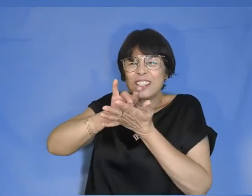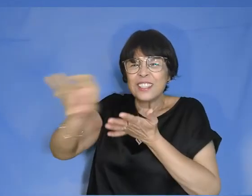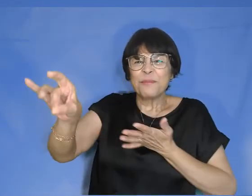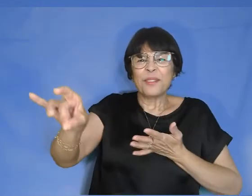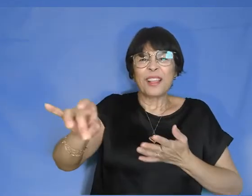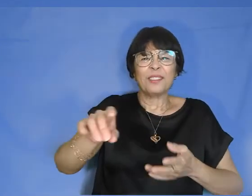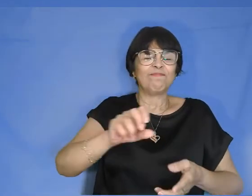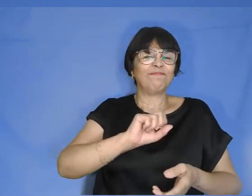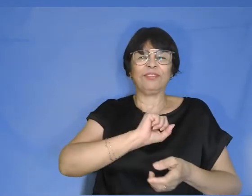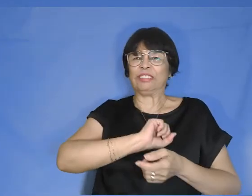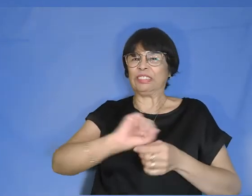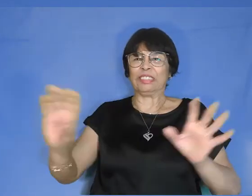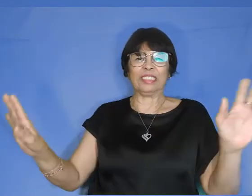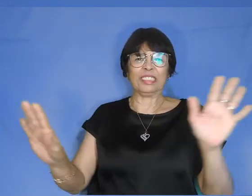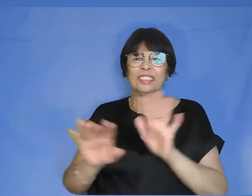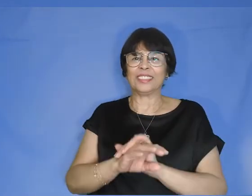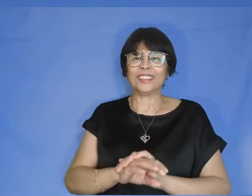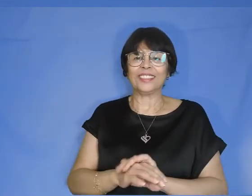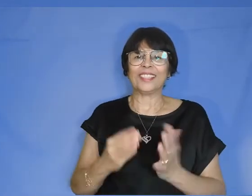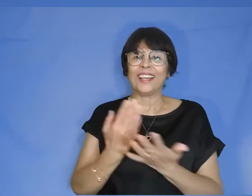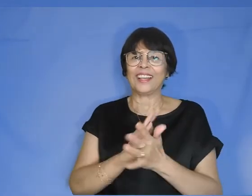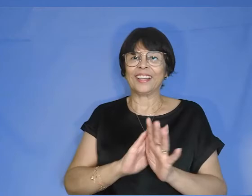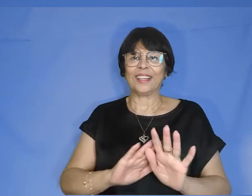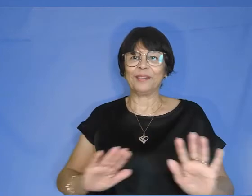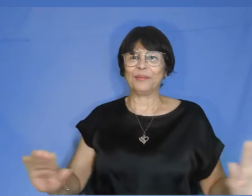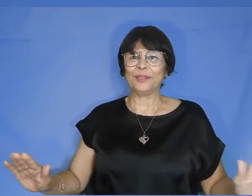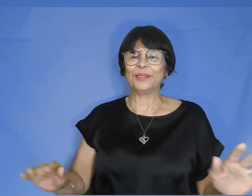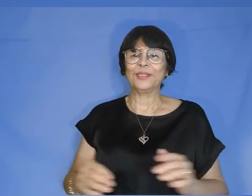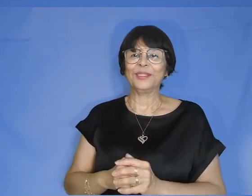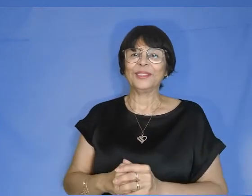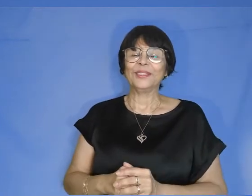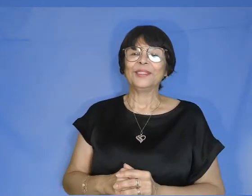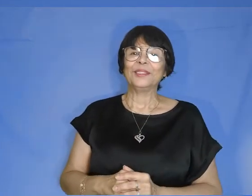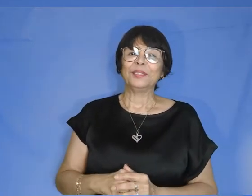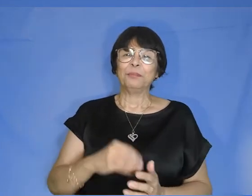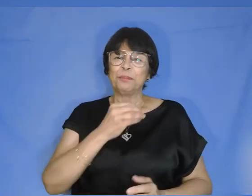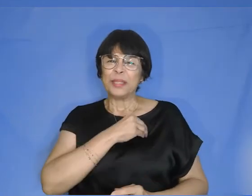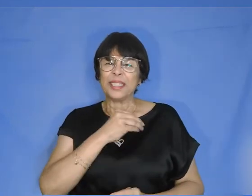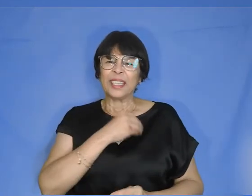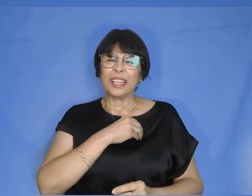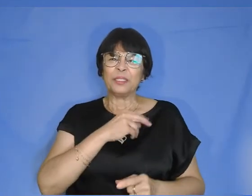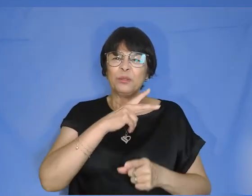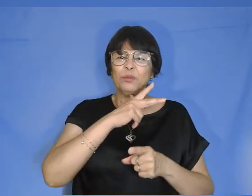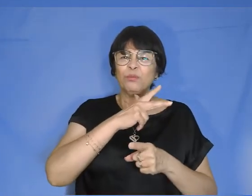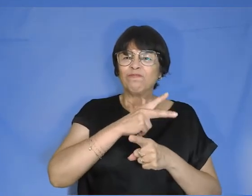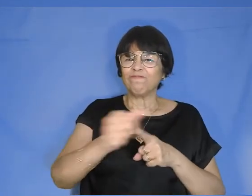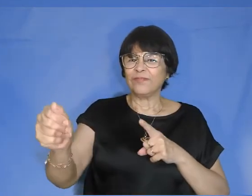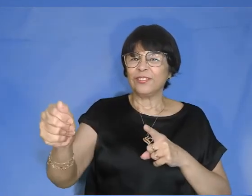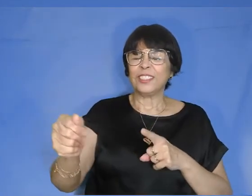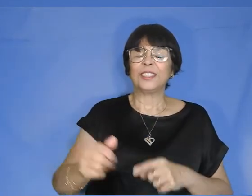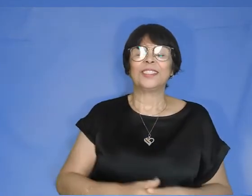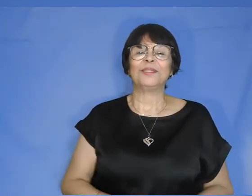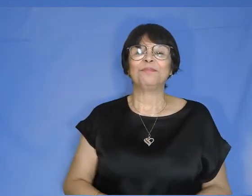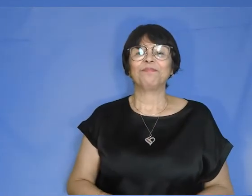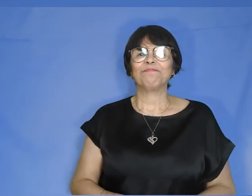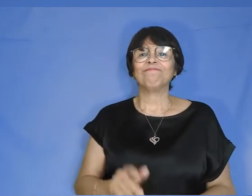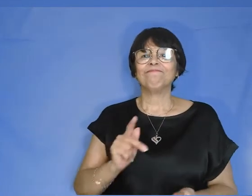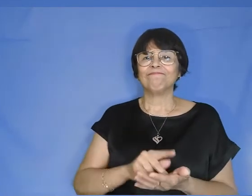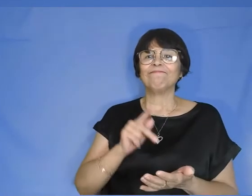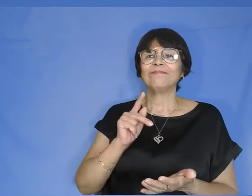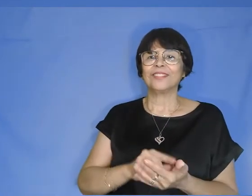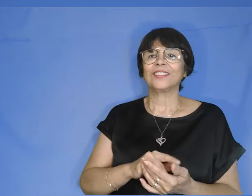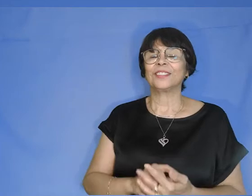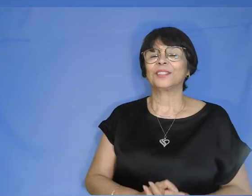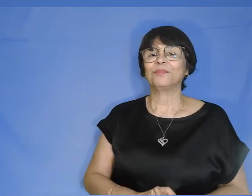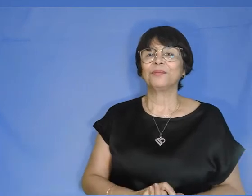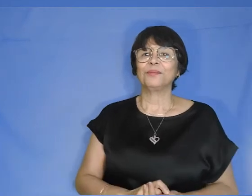E também das consequências terríveis do seu pecado. Louvado seja Deus por Jesus Cristo. Por isso que nessa sessão ele